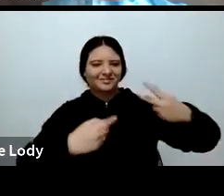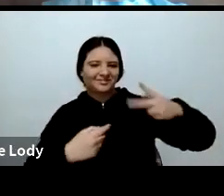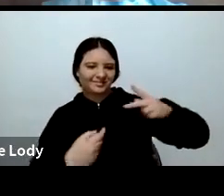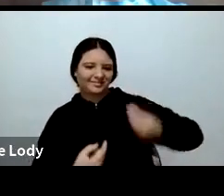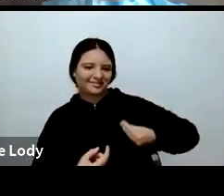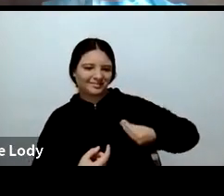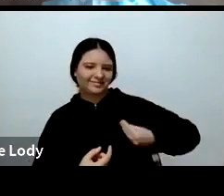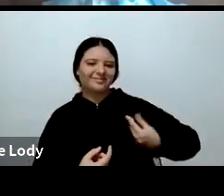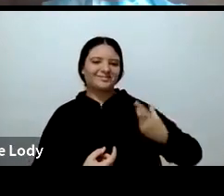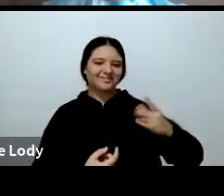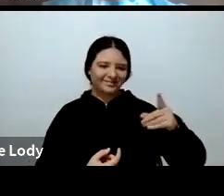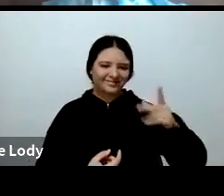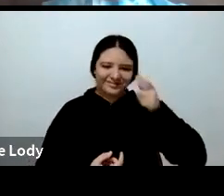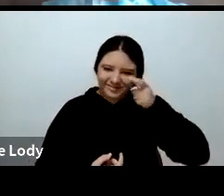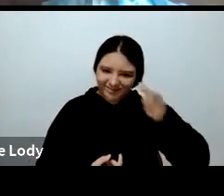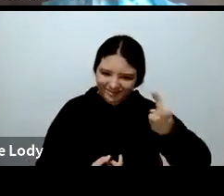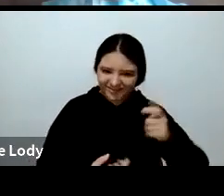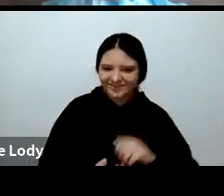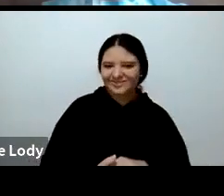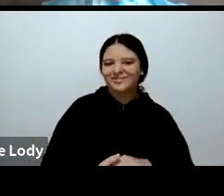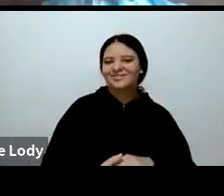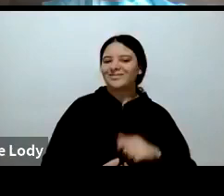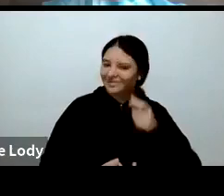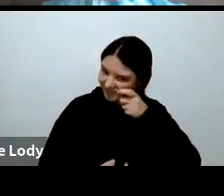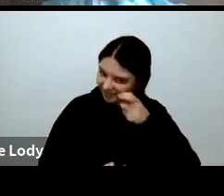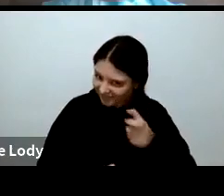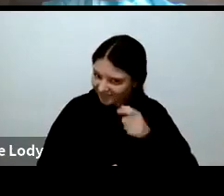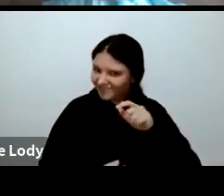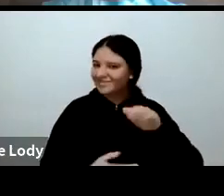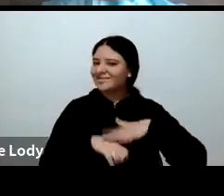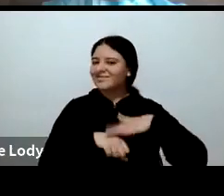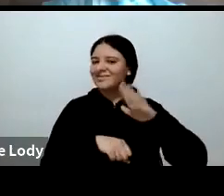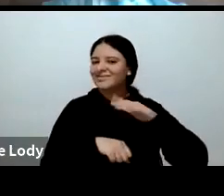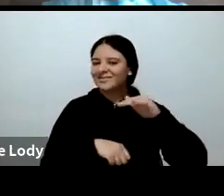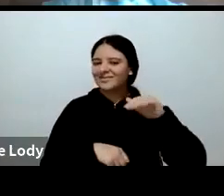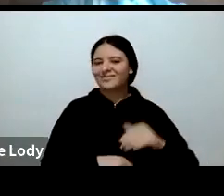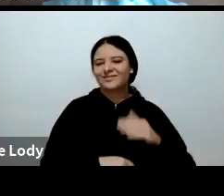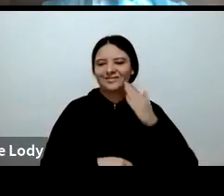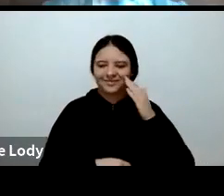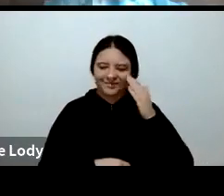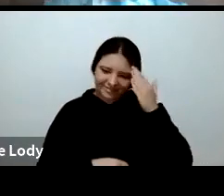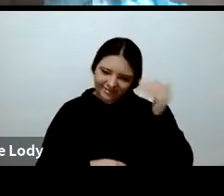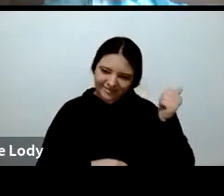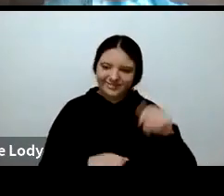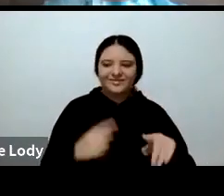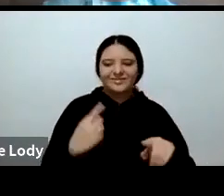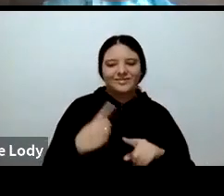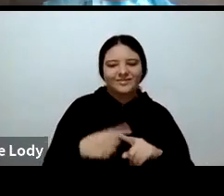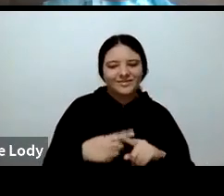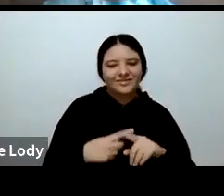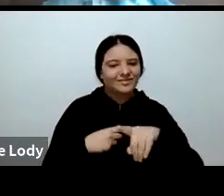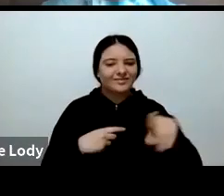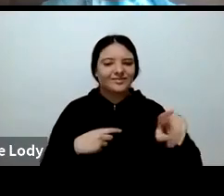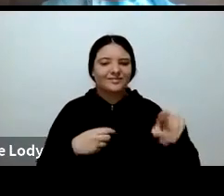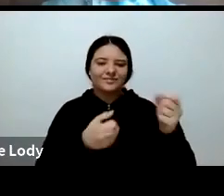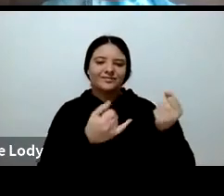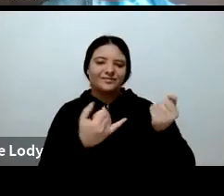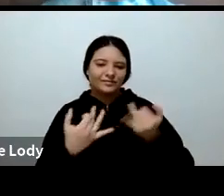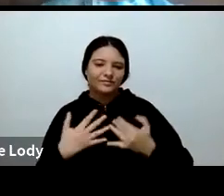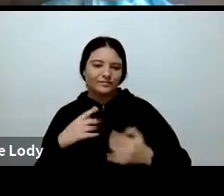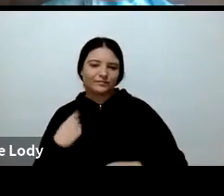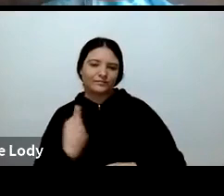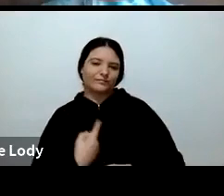né? Estou interessado em saber mais sobre isso, né? Porque acho que traz aí uma dimensão para a gente